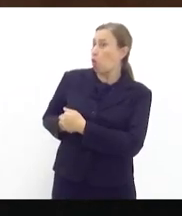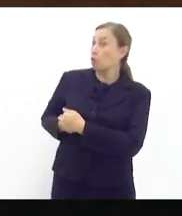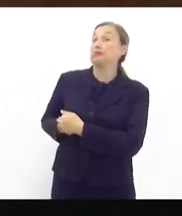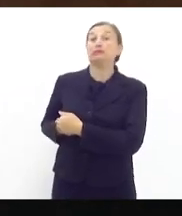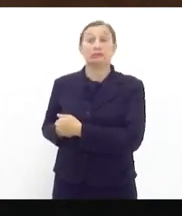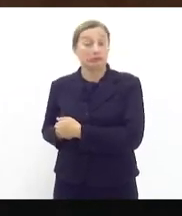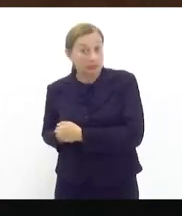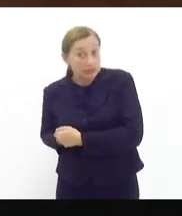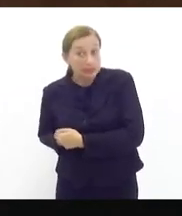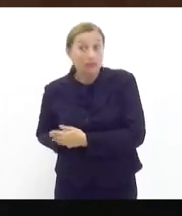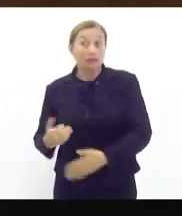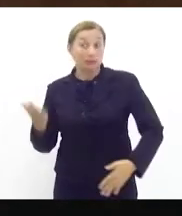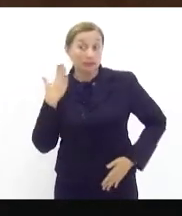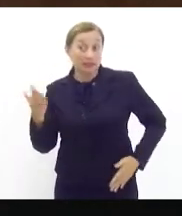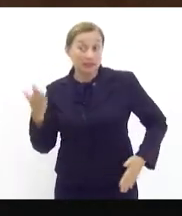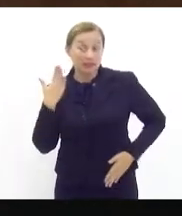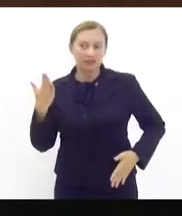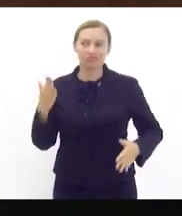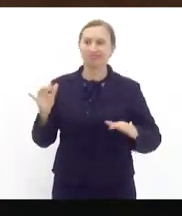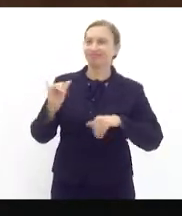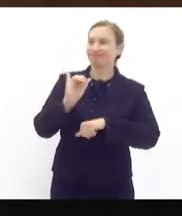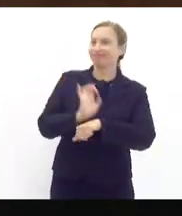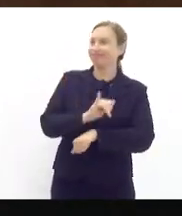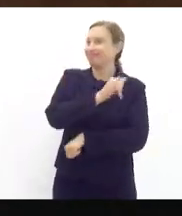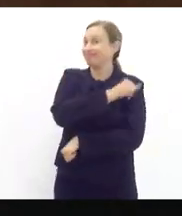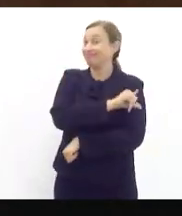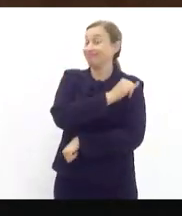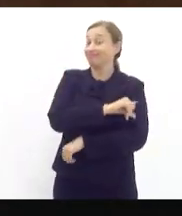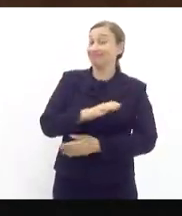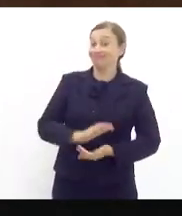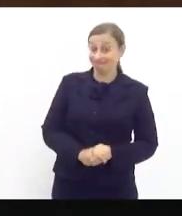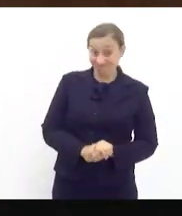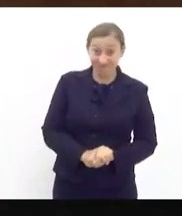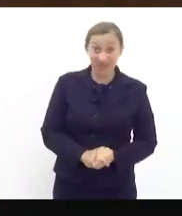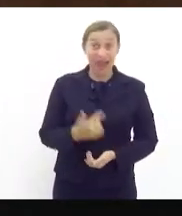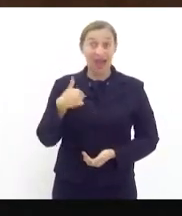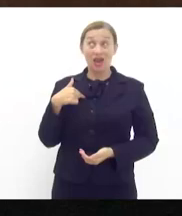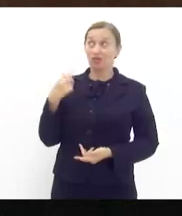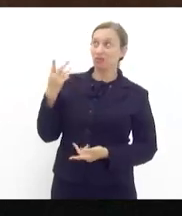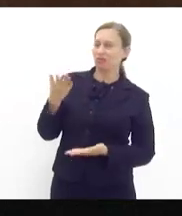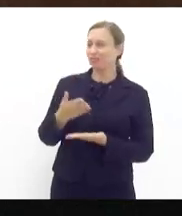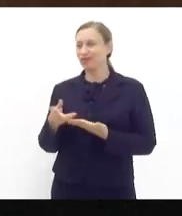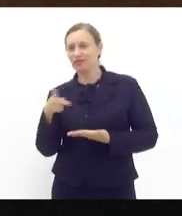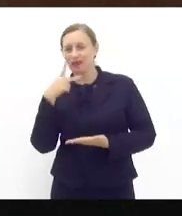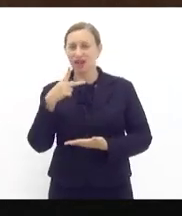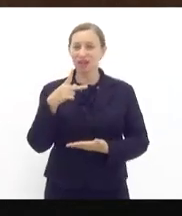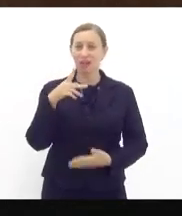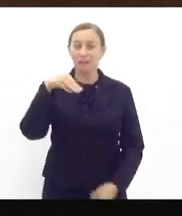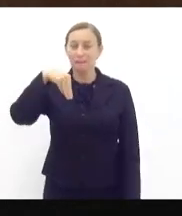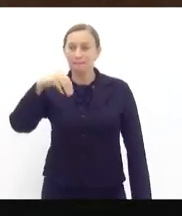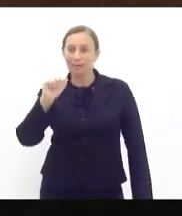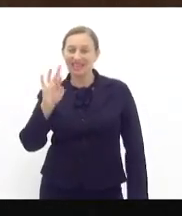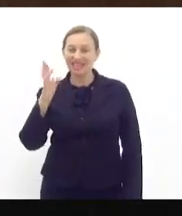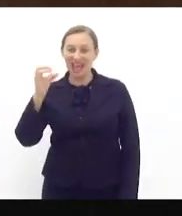com os bandidos no estado do Rio de Janeiro aí eu começo citando o Marcelo frouxo